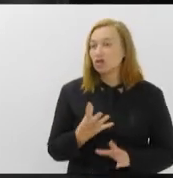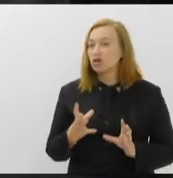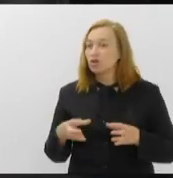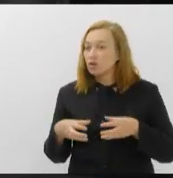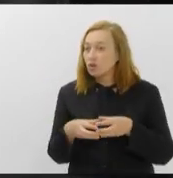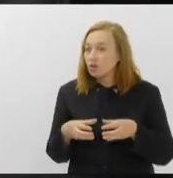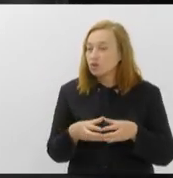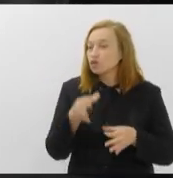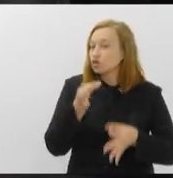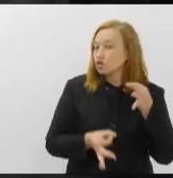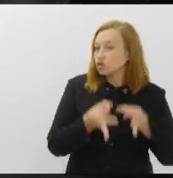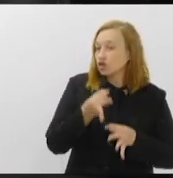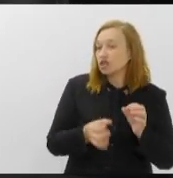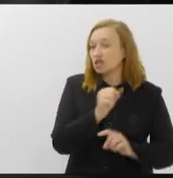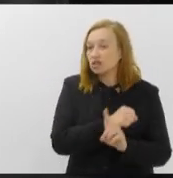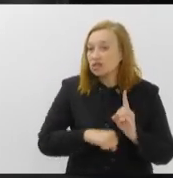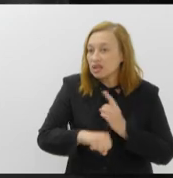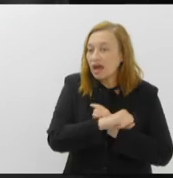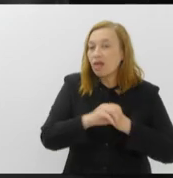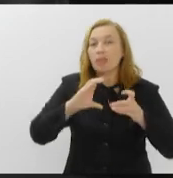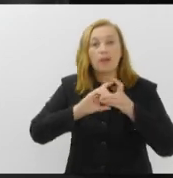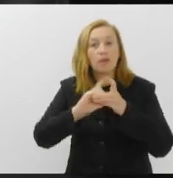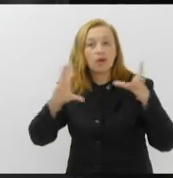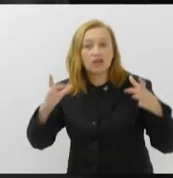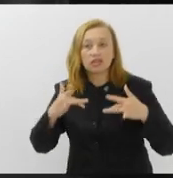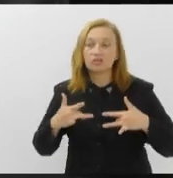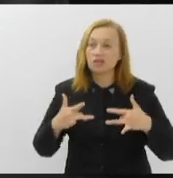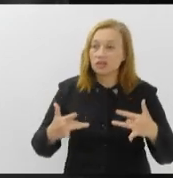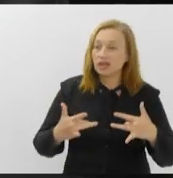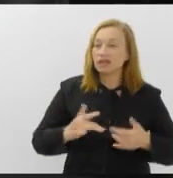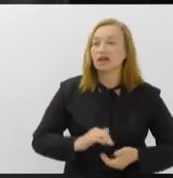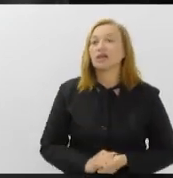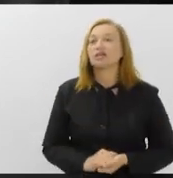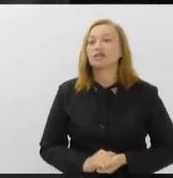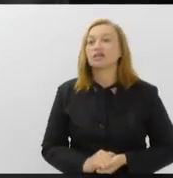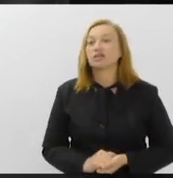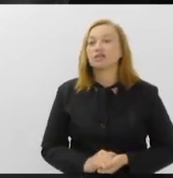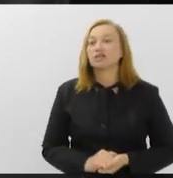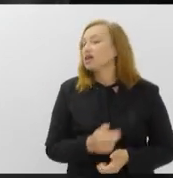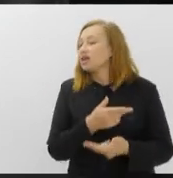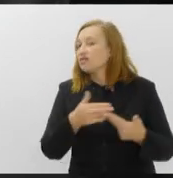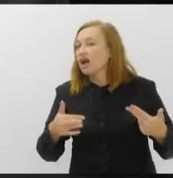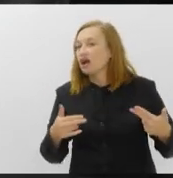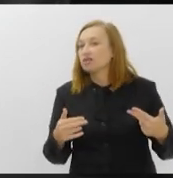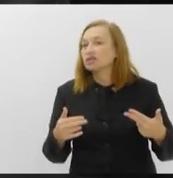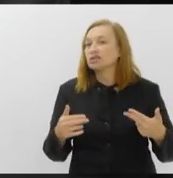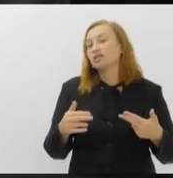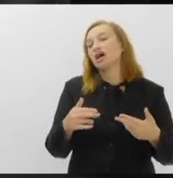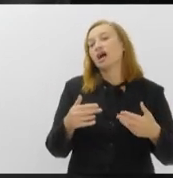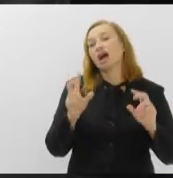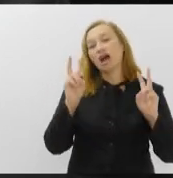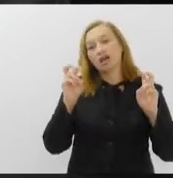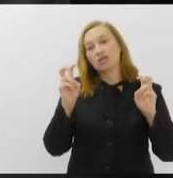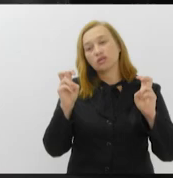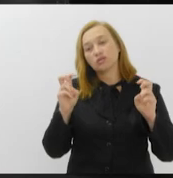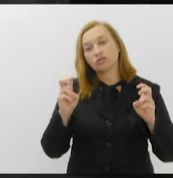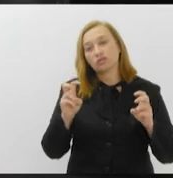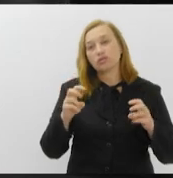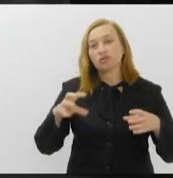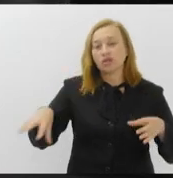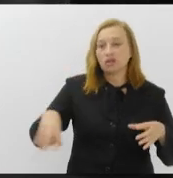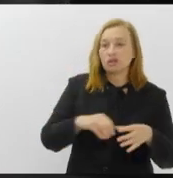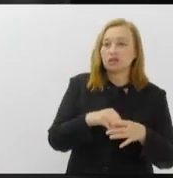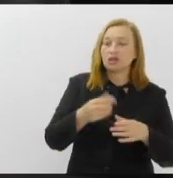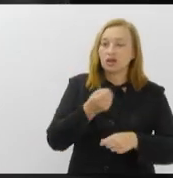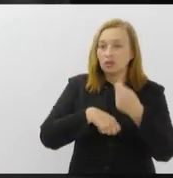justiça social, de democracia, de solidariedade, né, em uma série de conceitos que vão permear aí a economia solidária. Então, quero